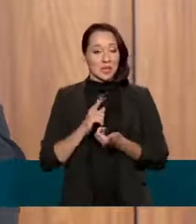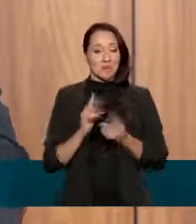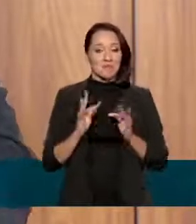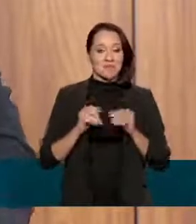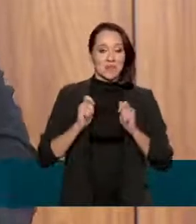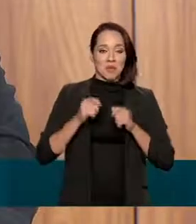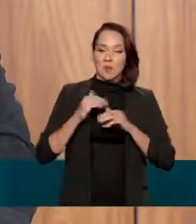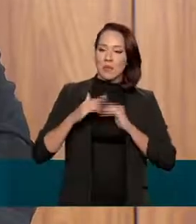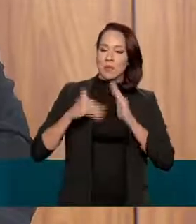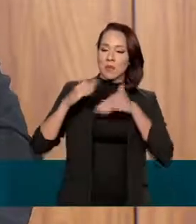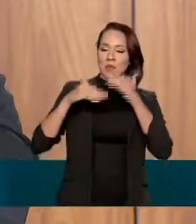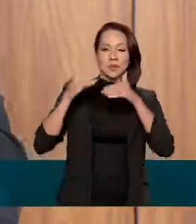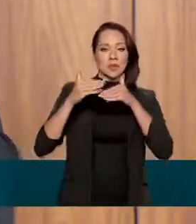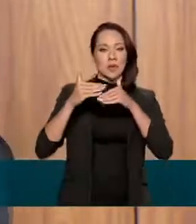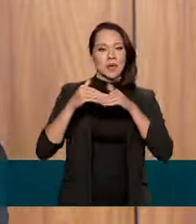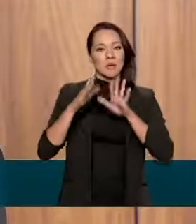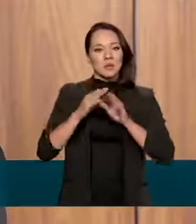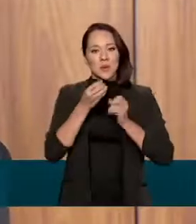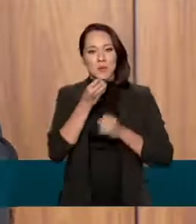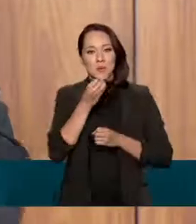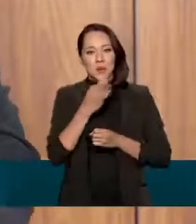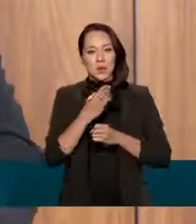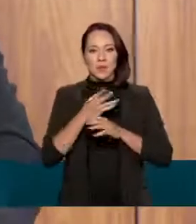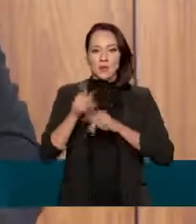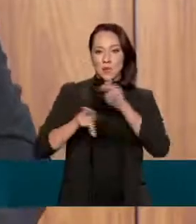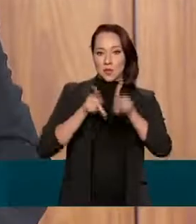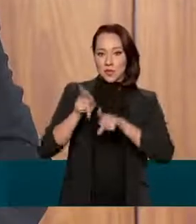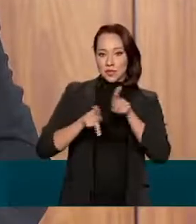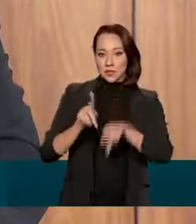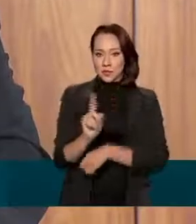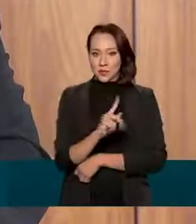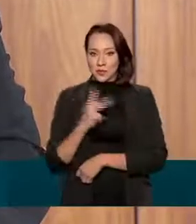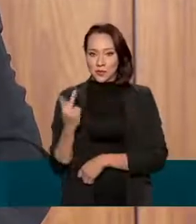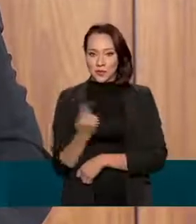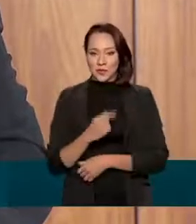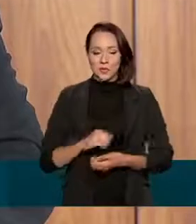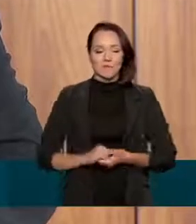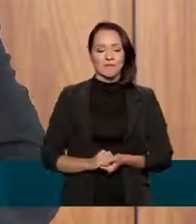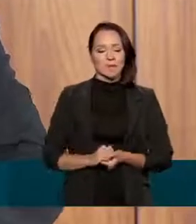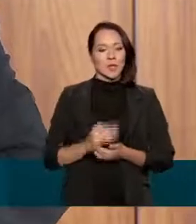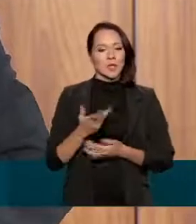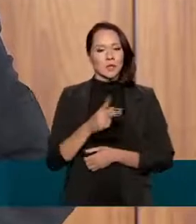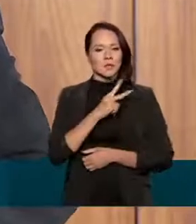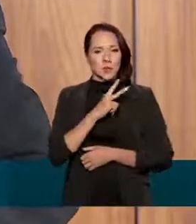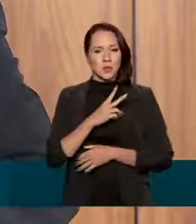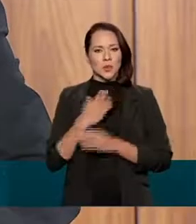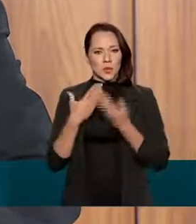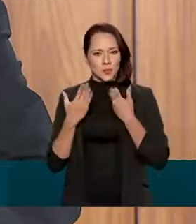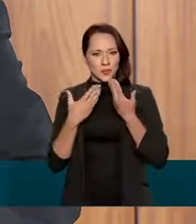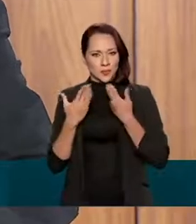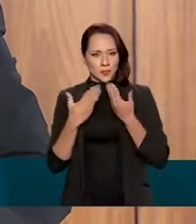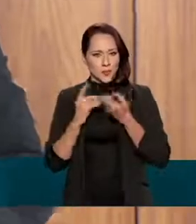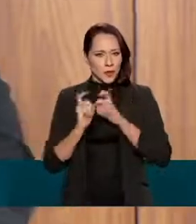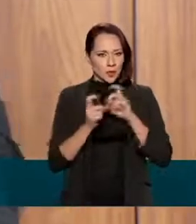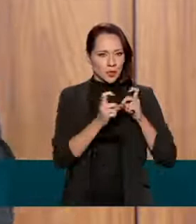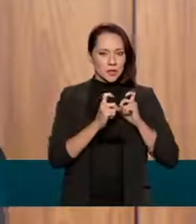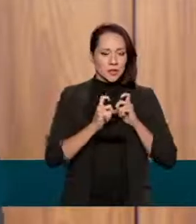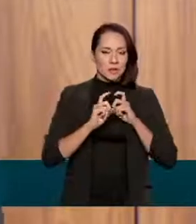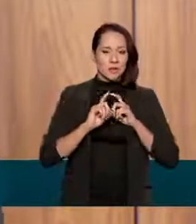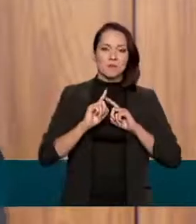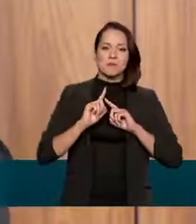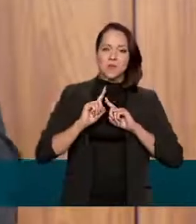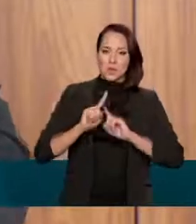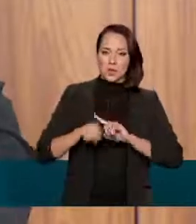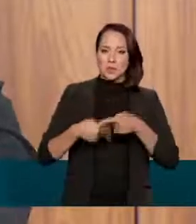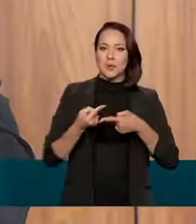crescer mais ainda para o bem dos nossos povos conversarmos reservadamente e depois de forma